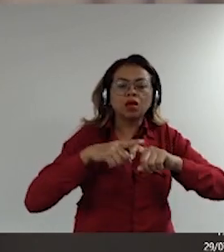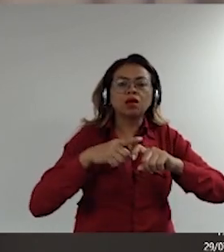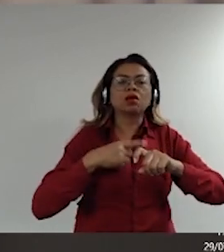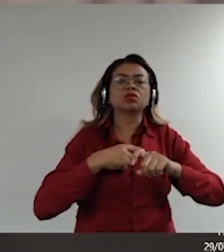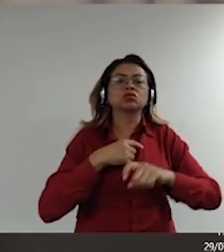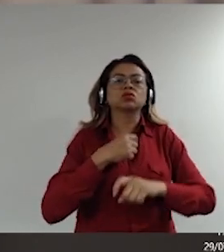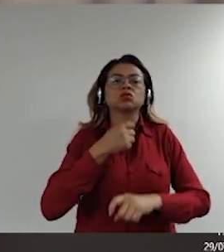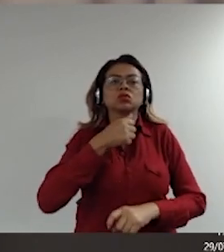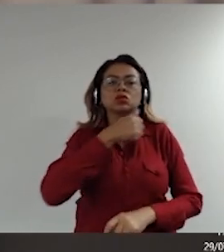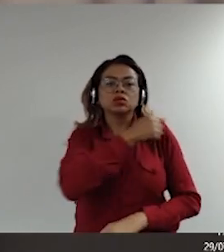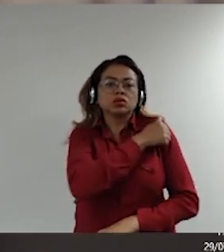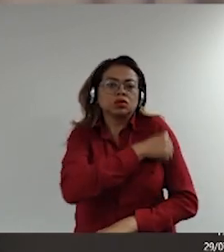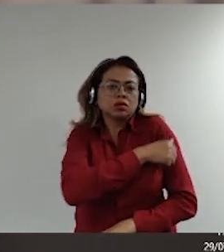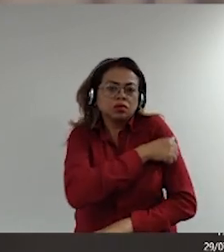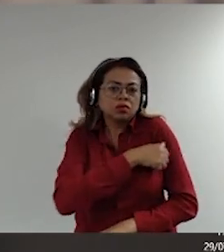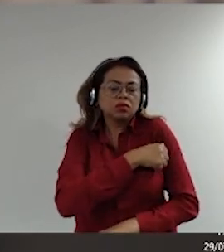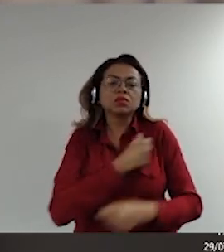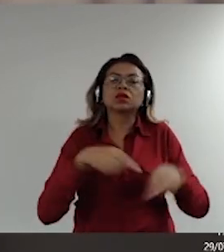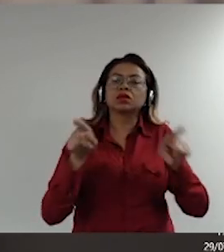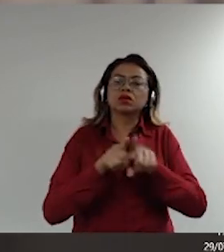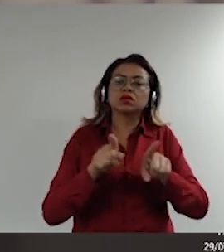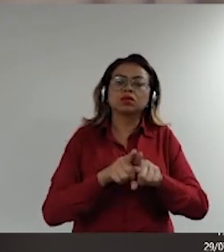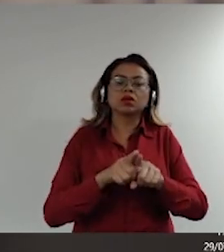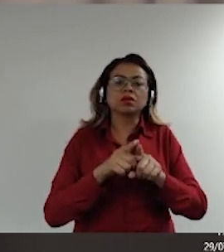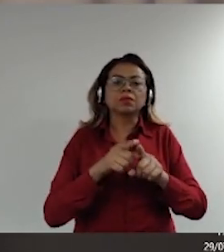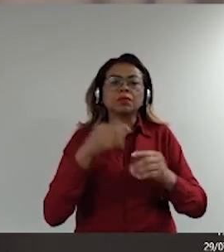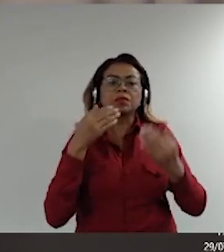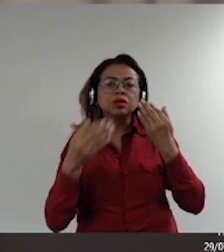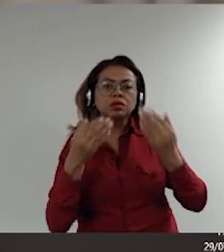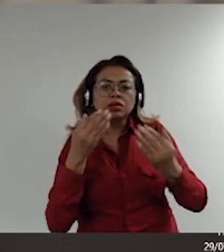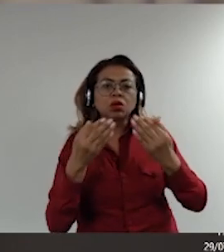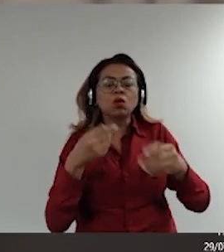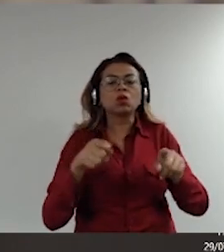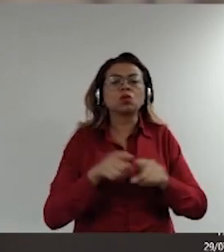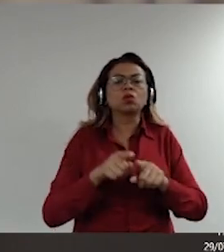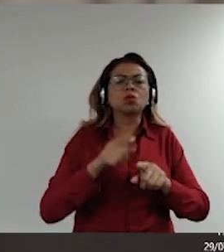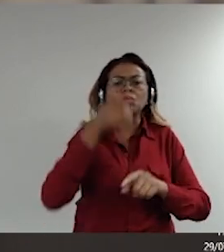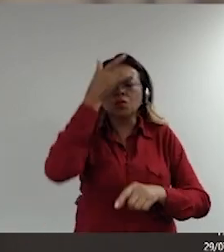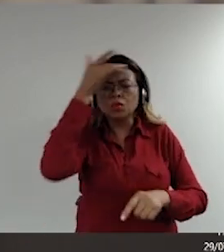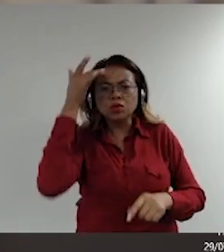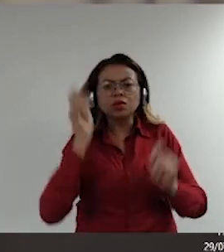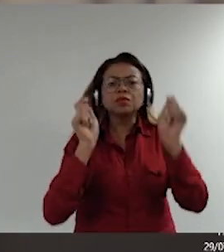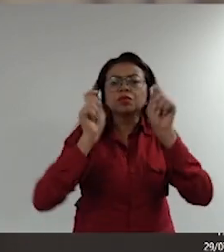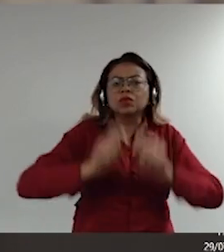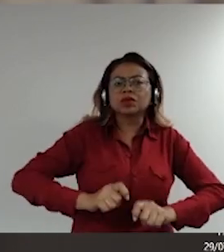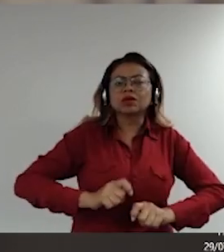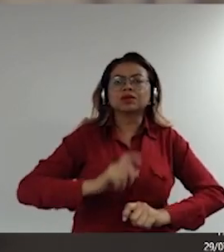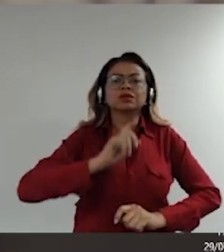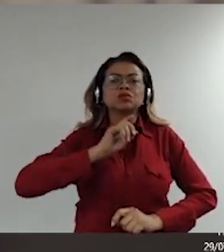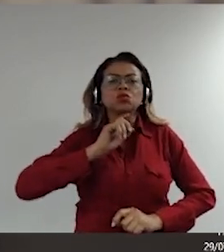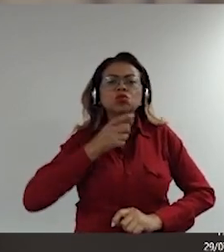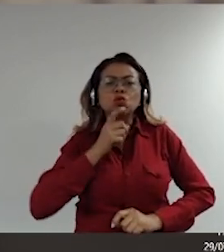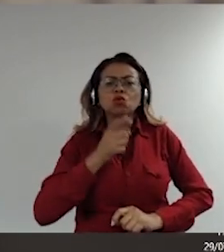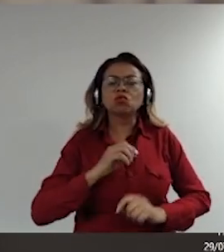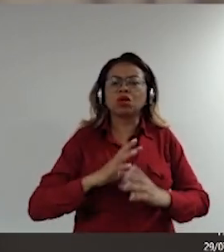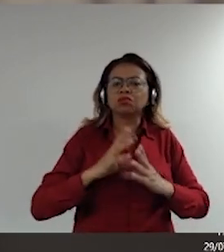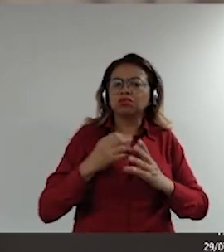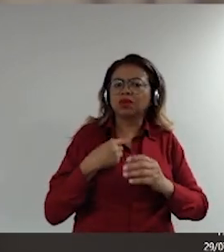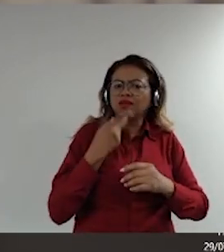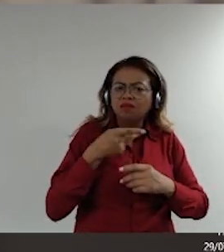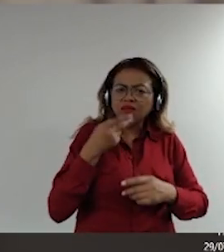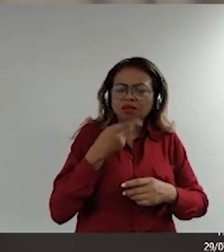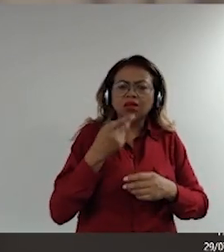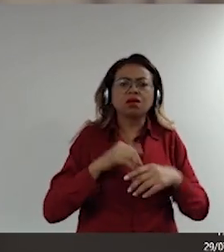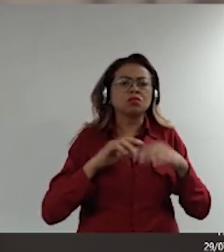psicólogos, pessoas que pudessem, naquele momento, tirar aquela dúvida inicial. Todos nós tínhamos